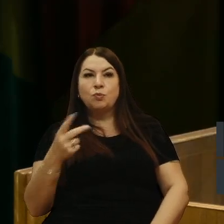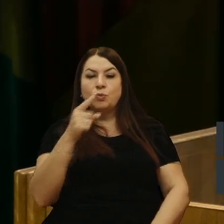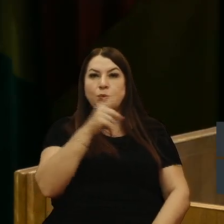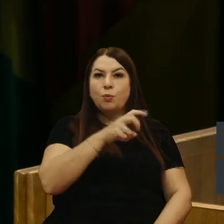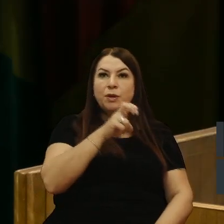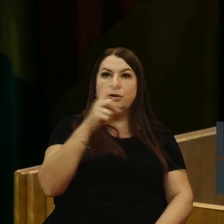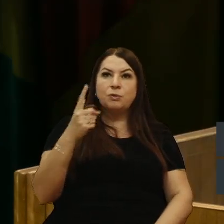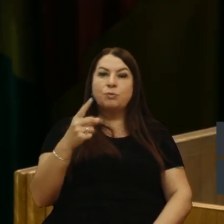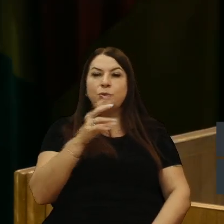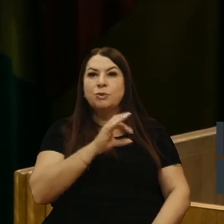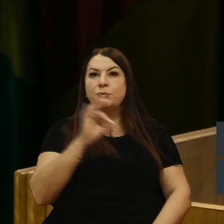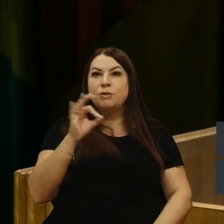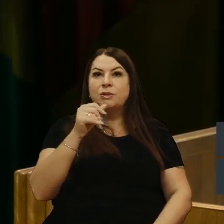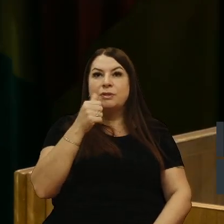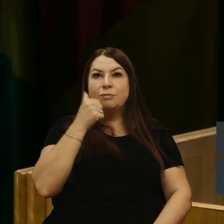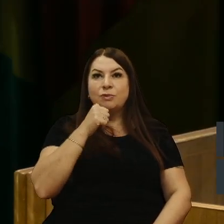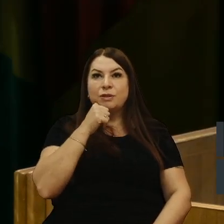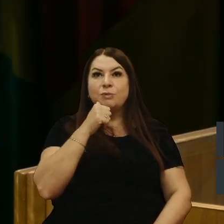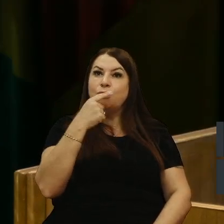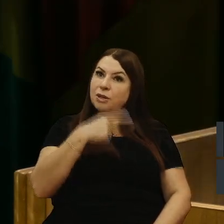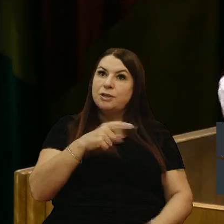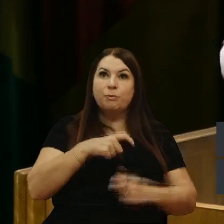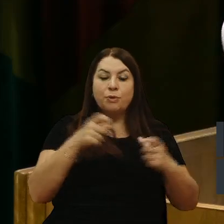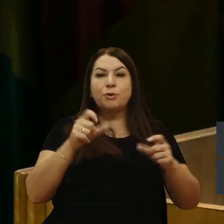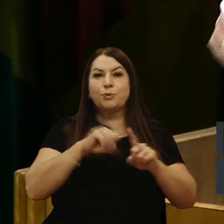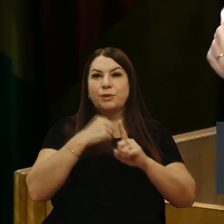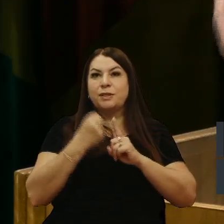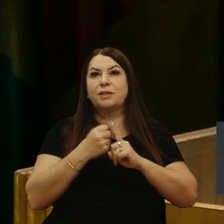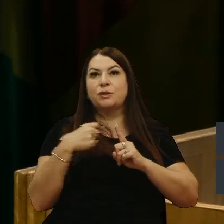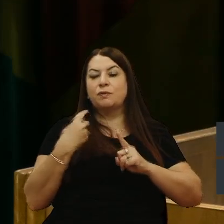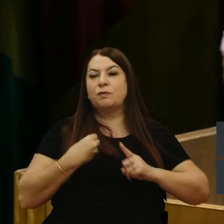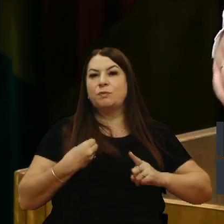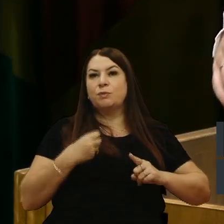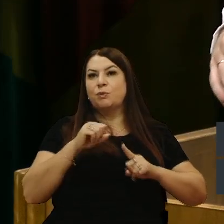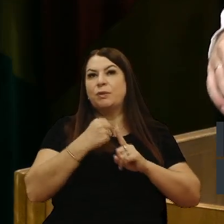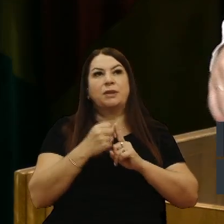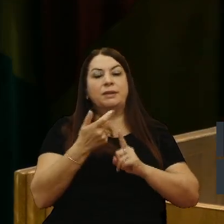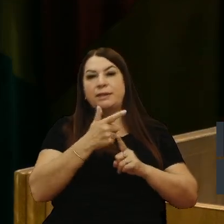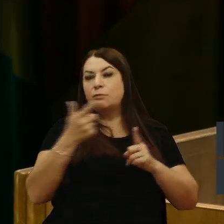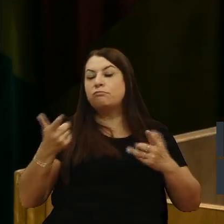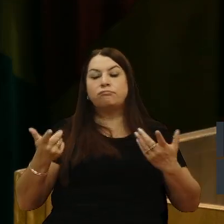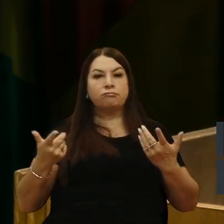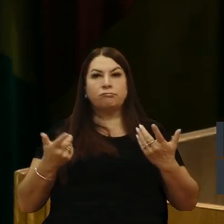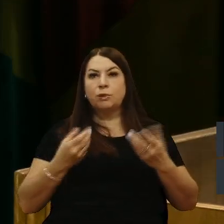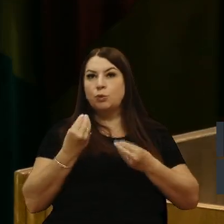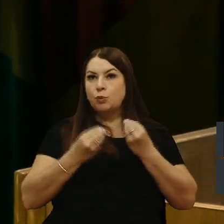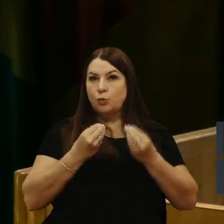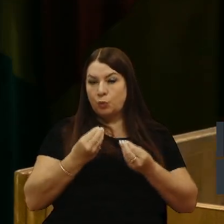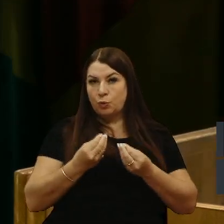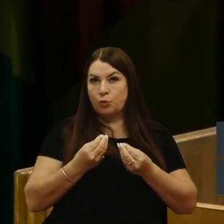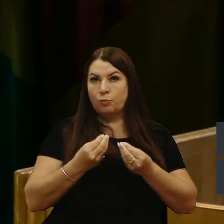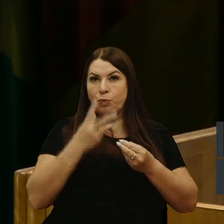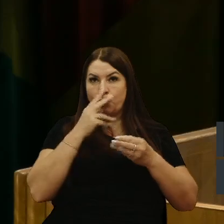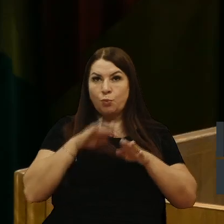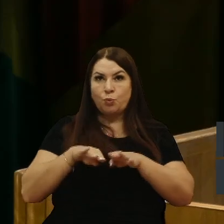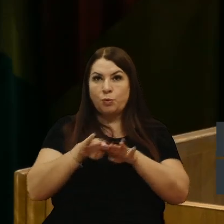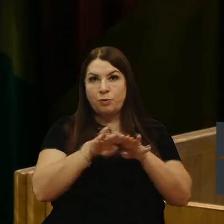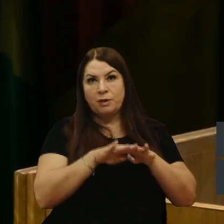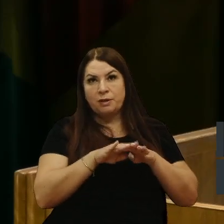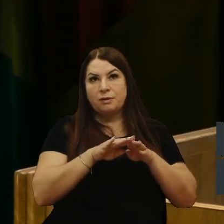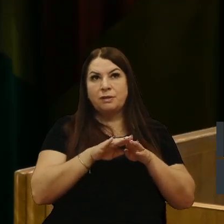são 51%, 52% da sociedade. E nós vivemos uma sociedade que não há condições de igualdade de